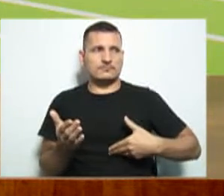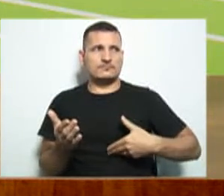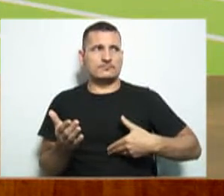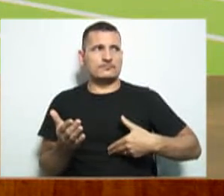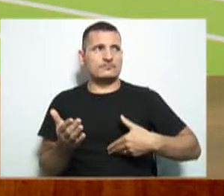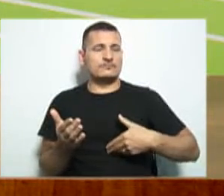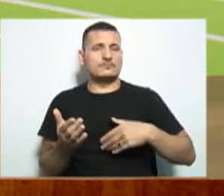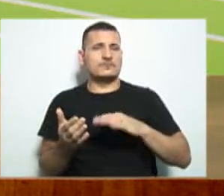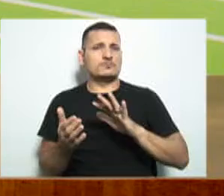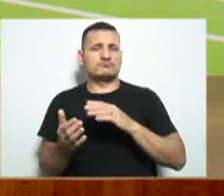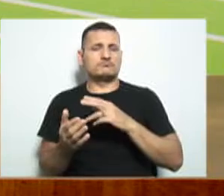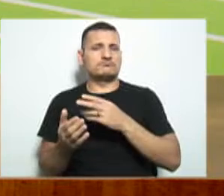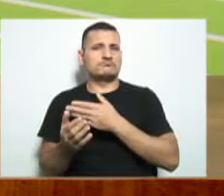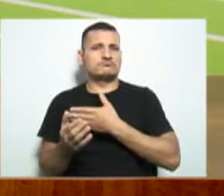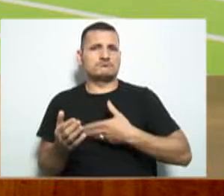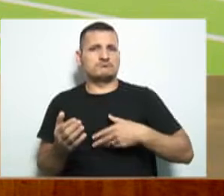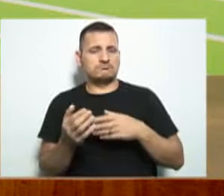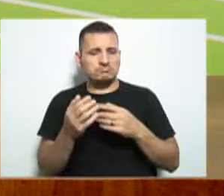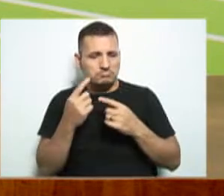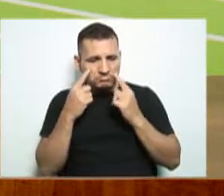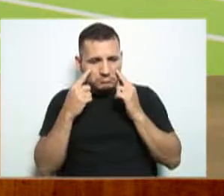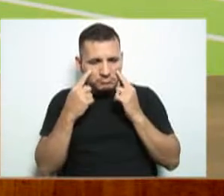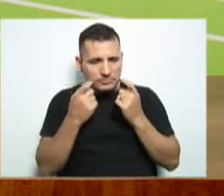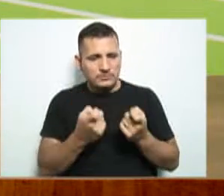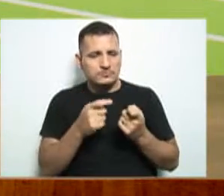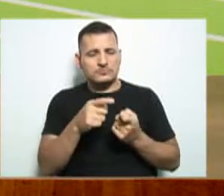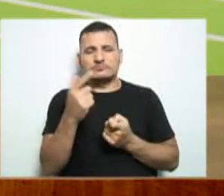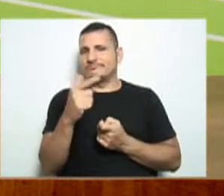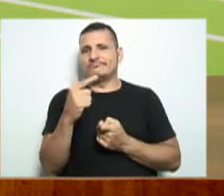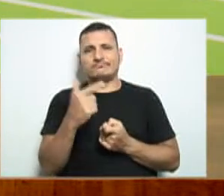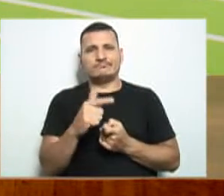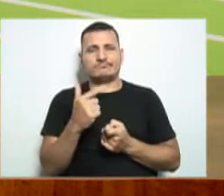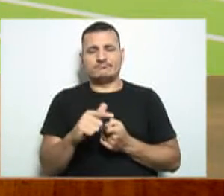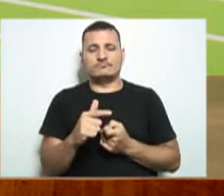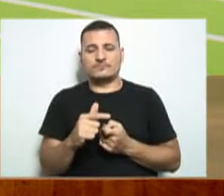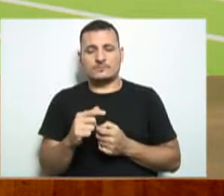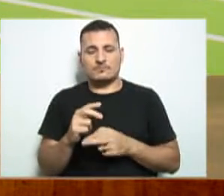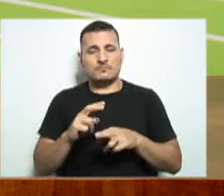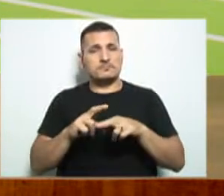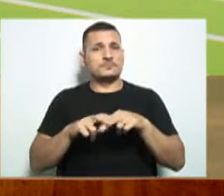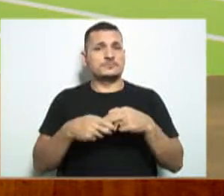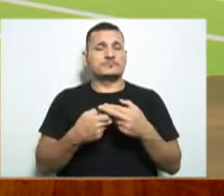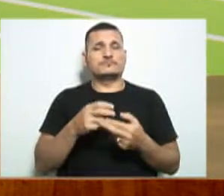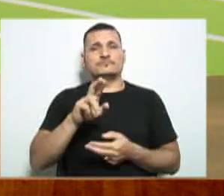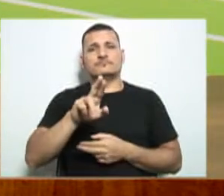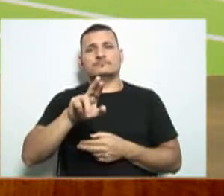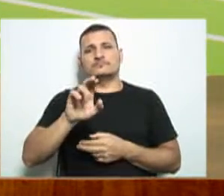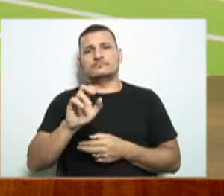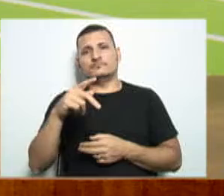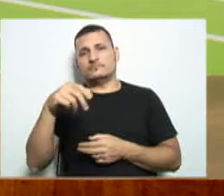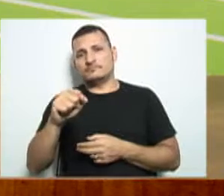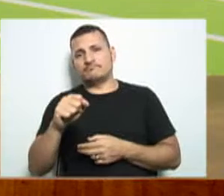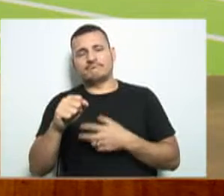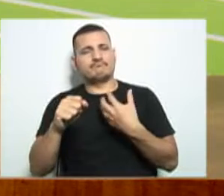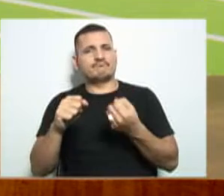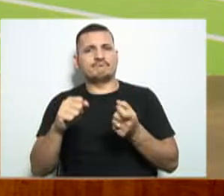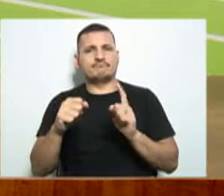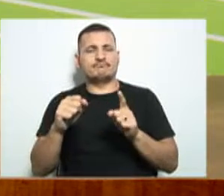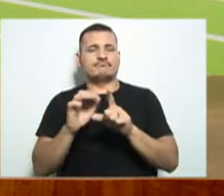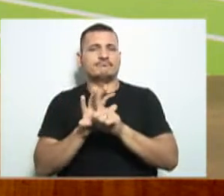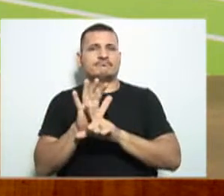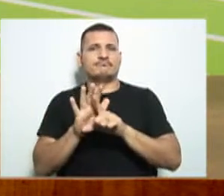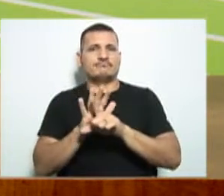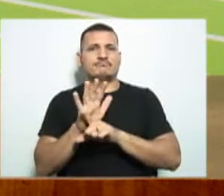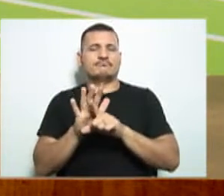não é interessante. Por isso essa diferença e por isso que ele não é aceito pela legislação